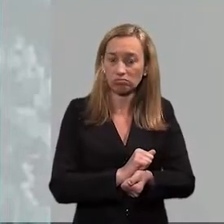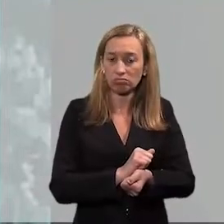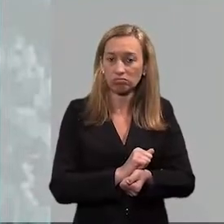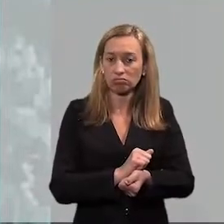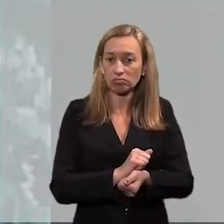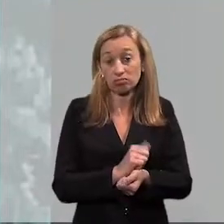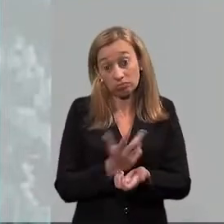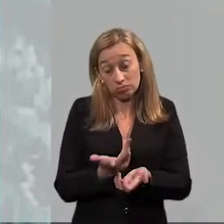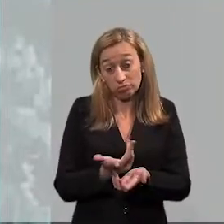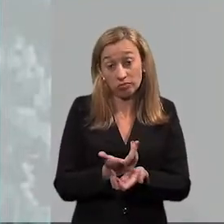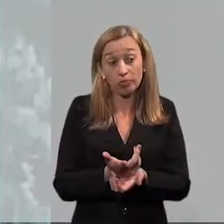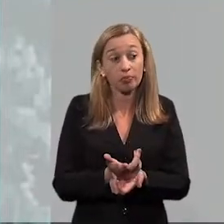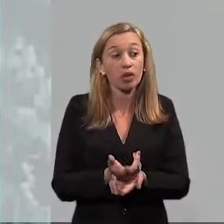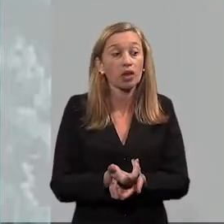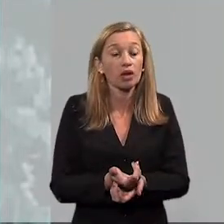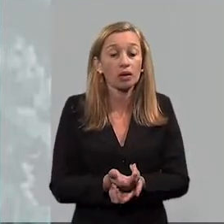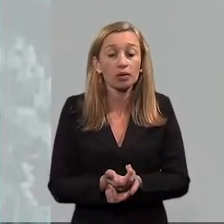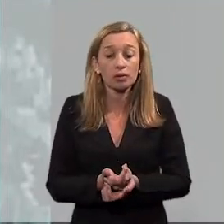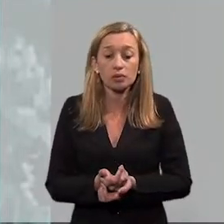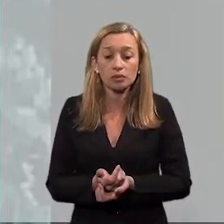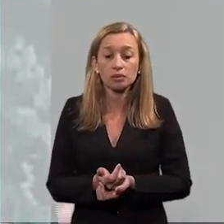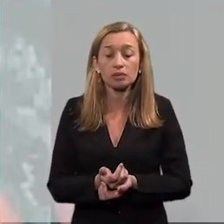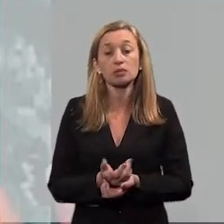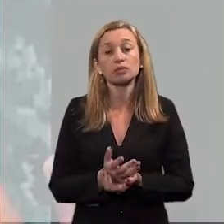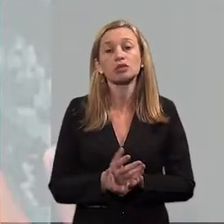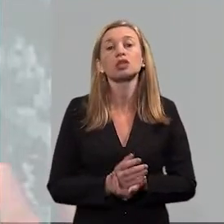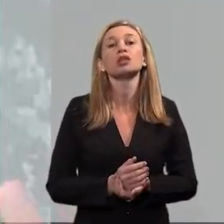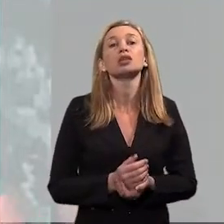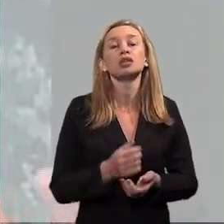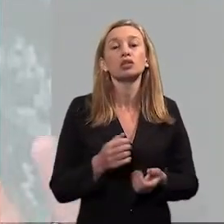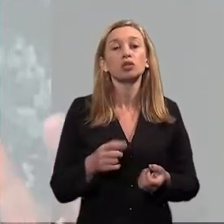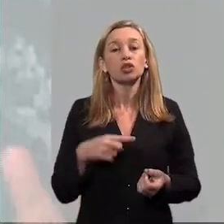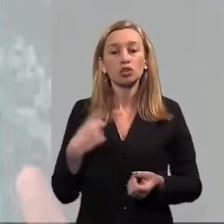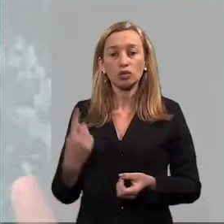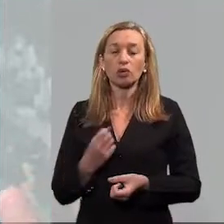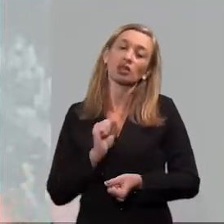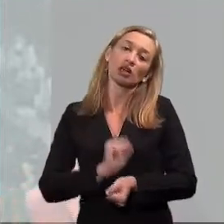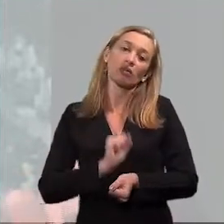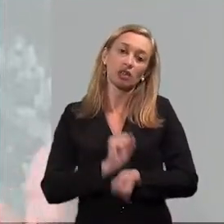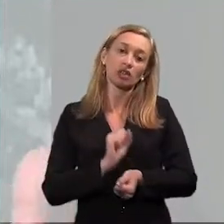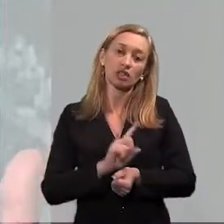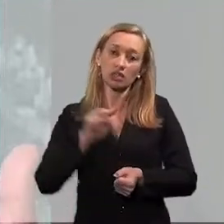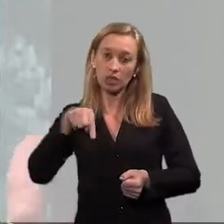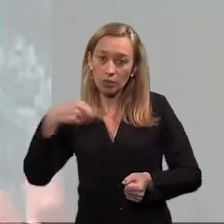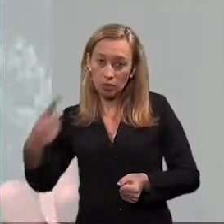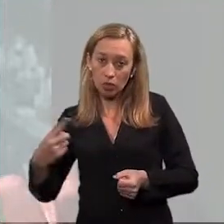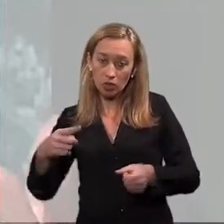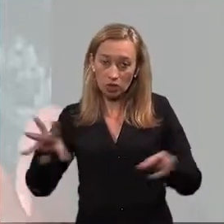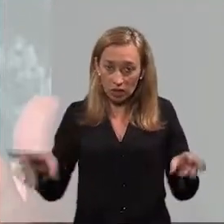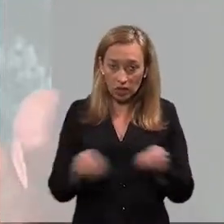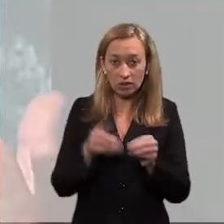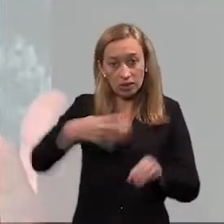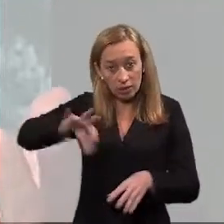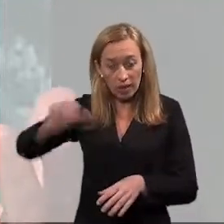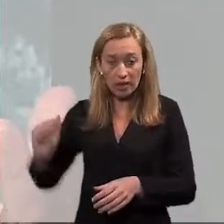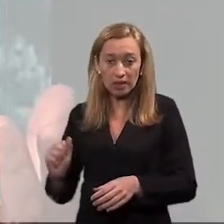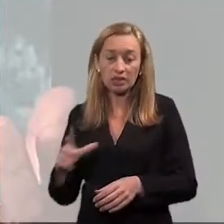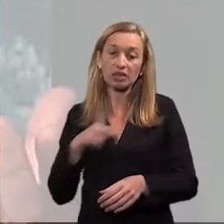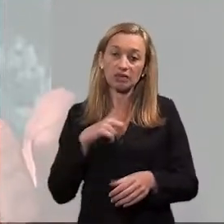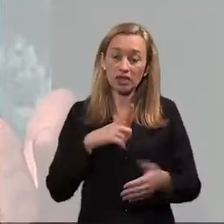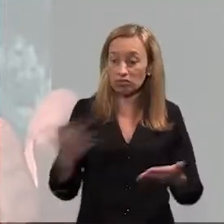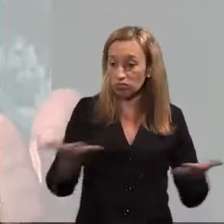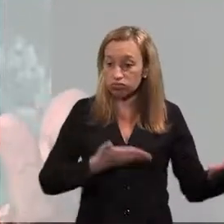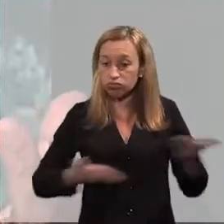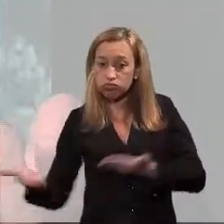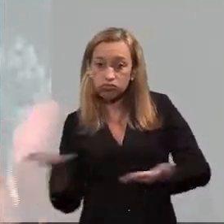falando de forma bastante clara. Presumo, ou deveria se esperar, que depois da segregação de massas houvesse